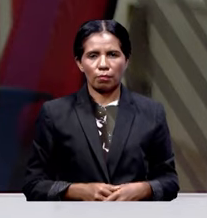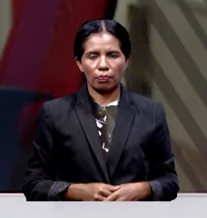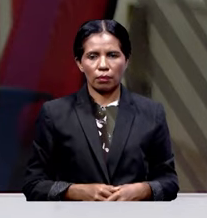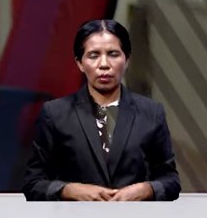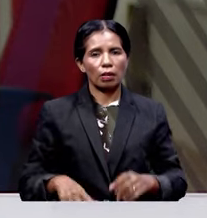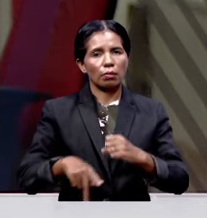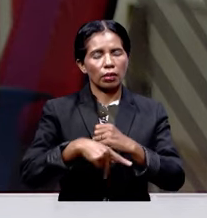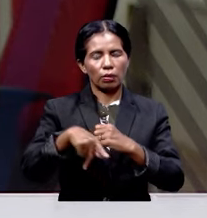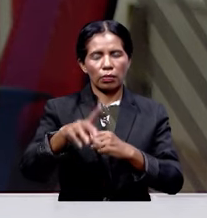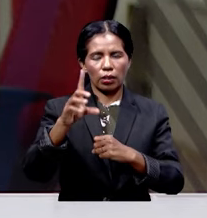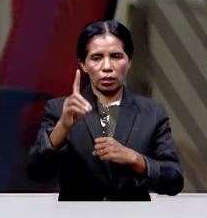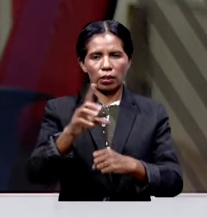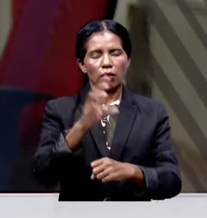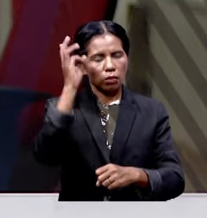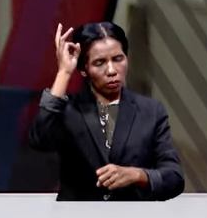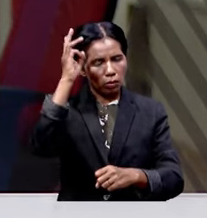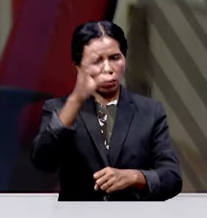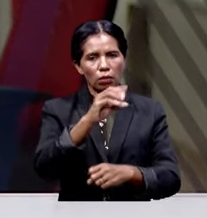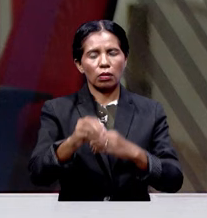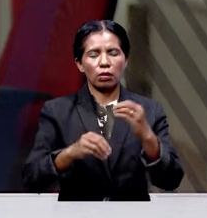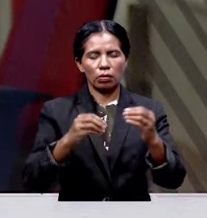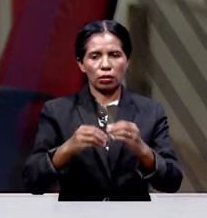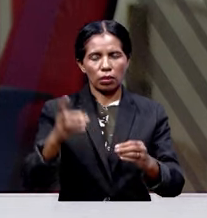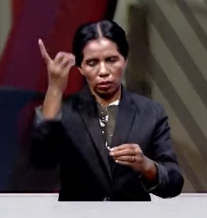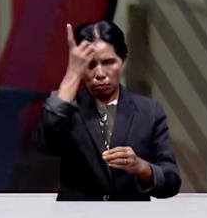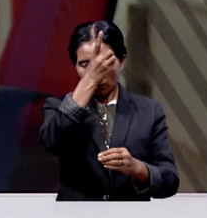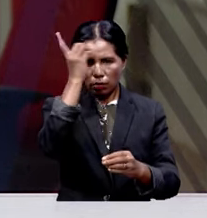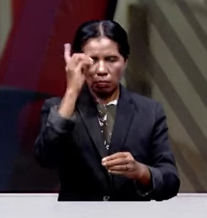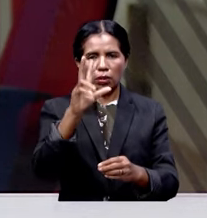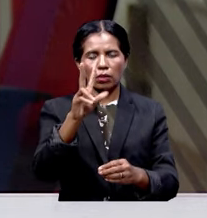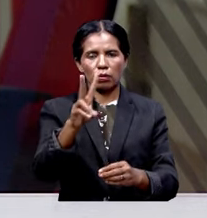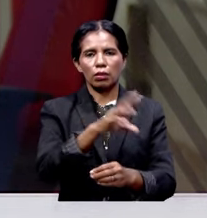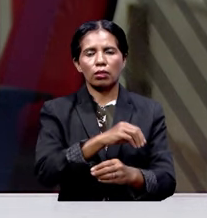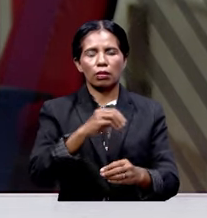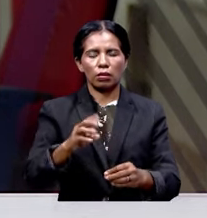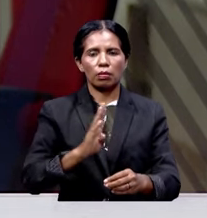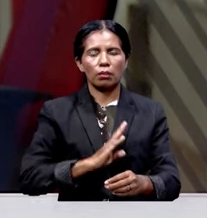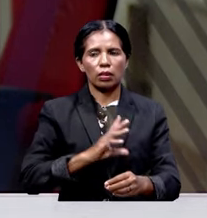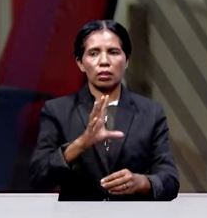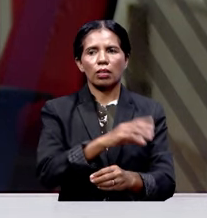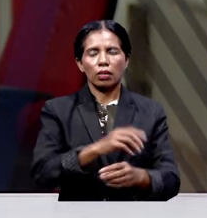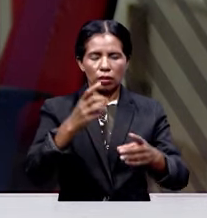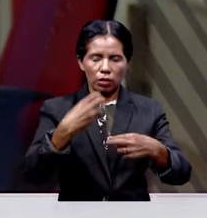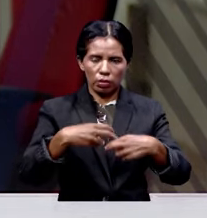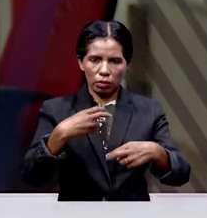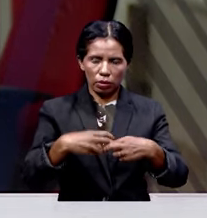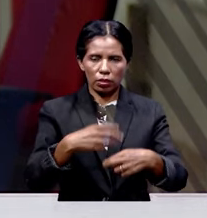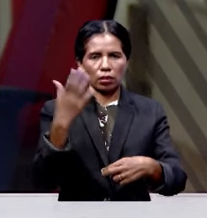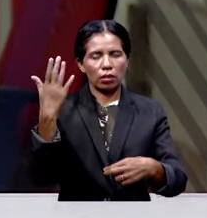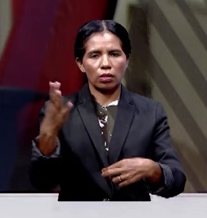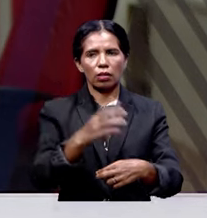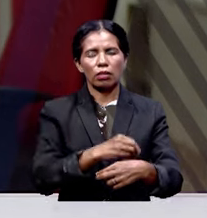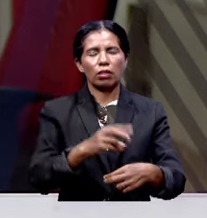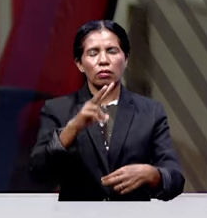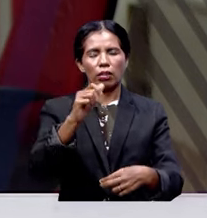Bancada Partido Democrático preocupa o finalista de Diploma 2, o Instituto Politécnico Betano, não é difícil concorrer e a vaga